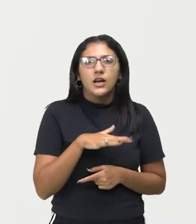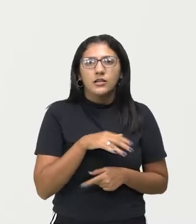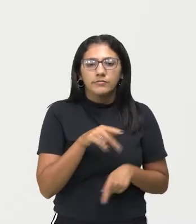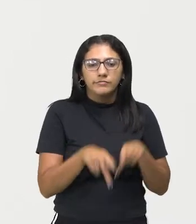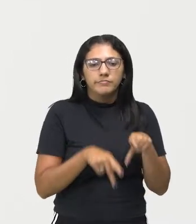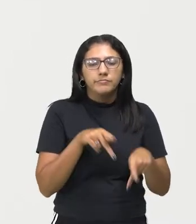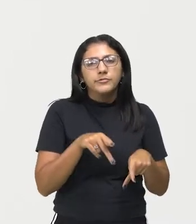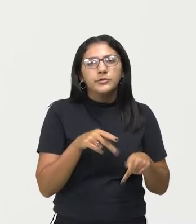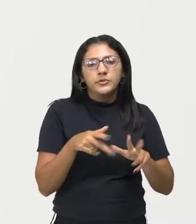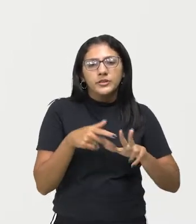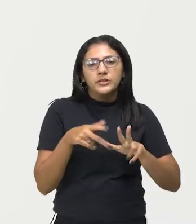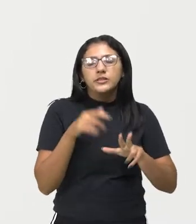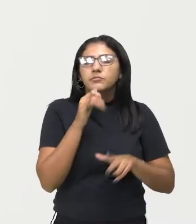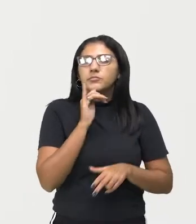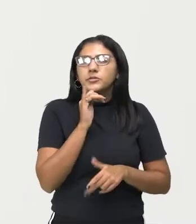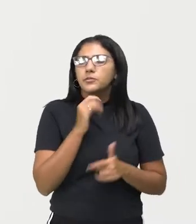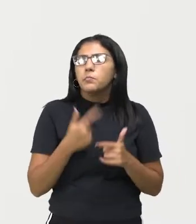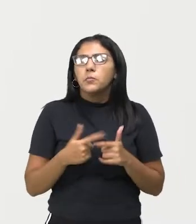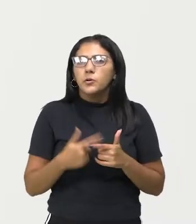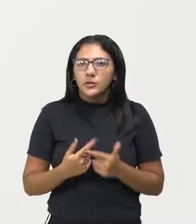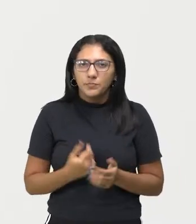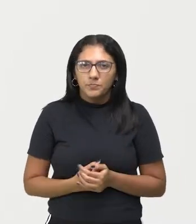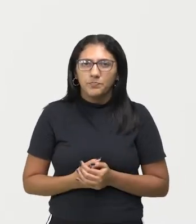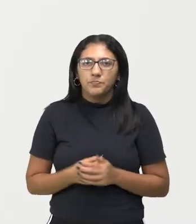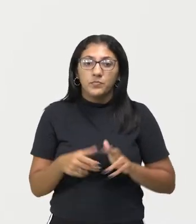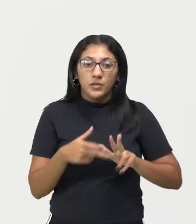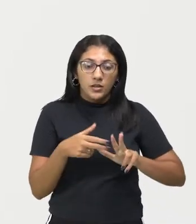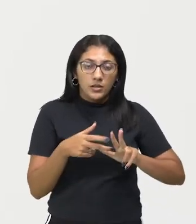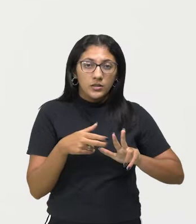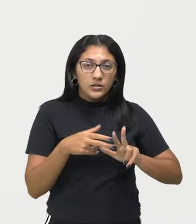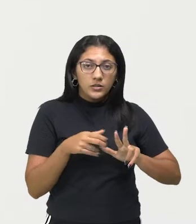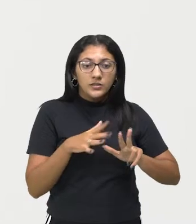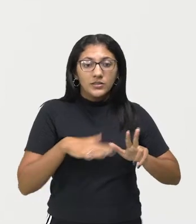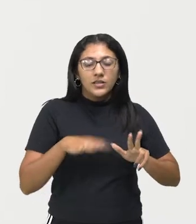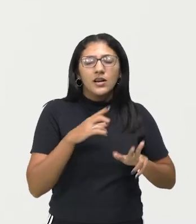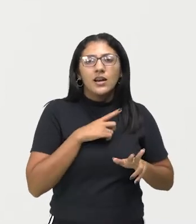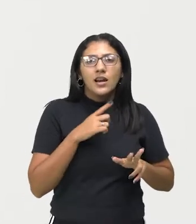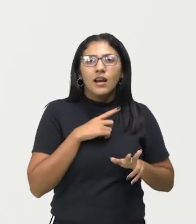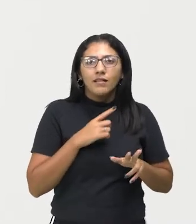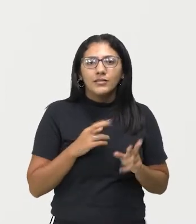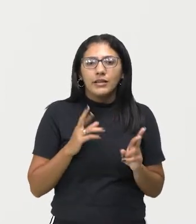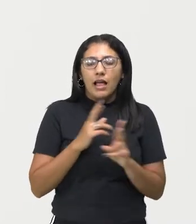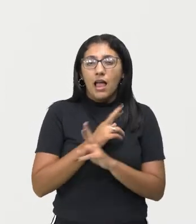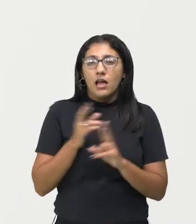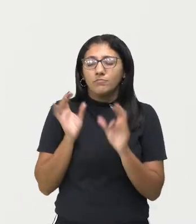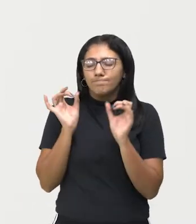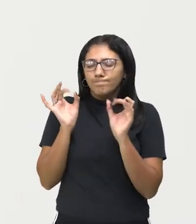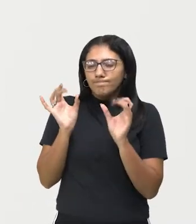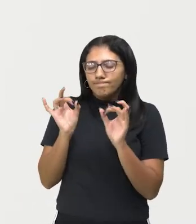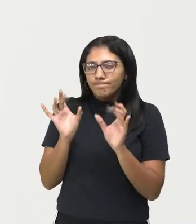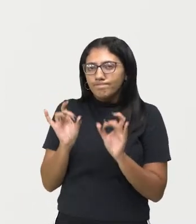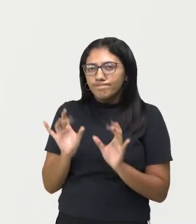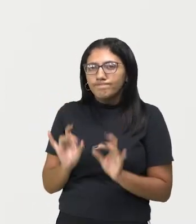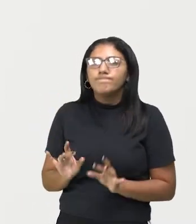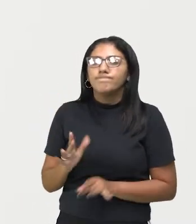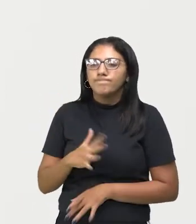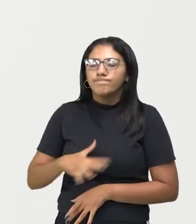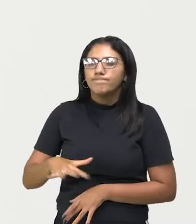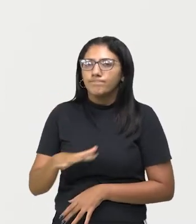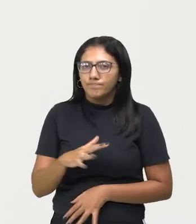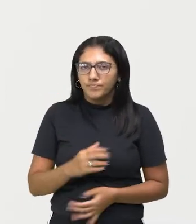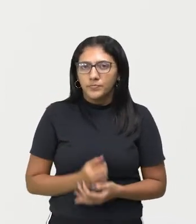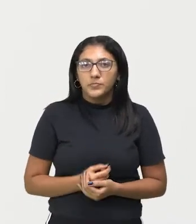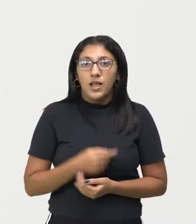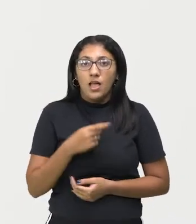povos indígenas. Por quê? Porque os indígenas eles têm uma relação sagrada com a terra. Eles dizem